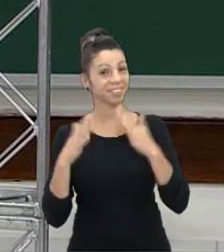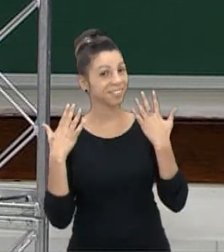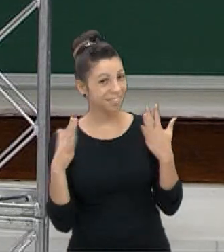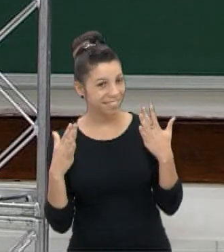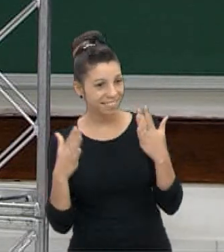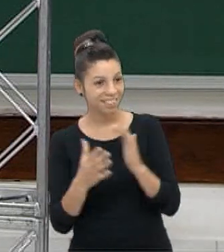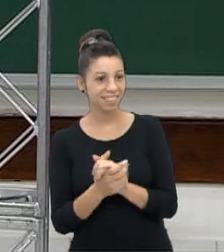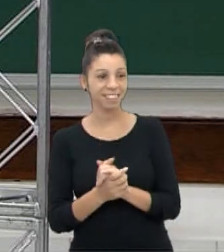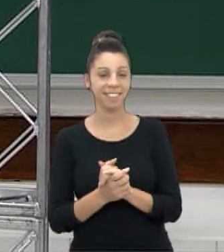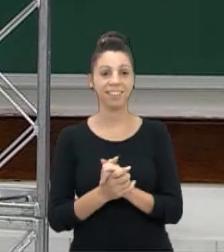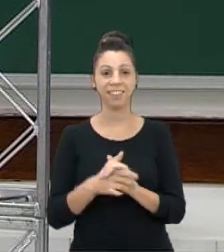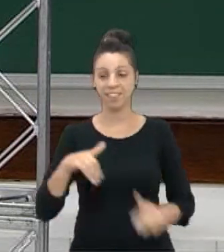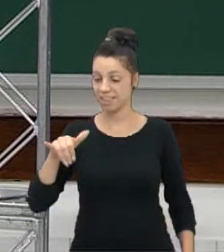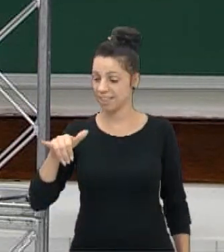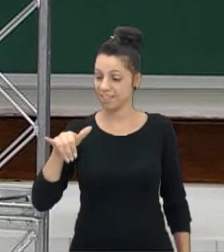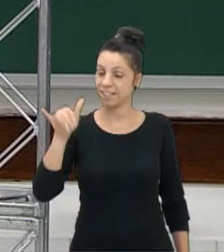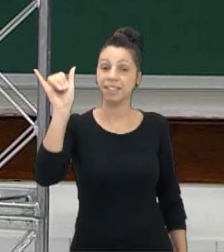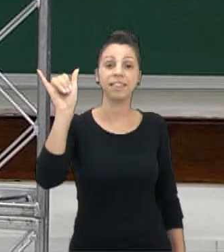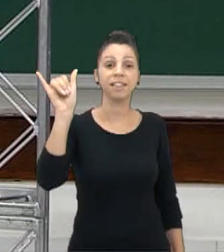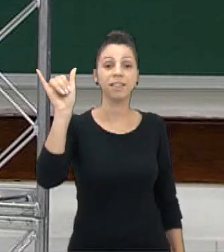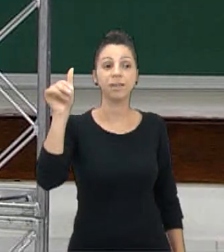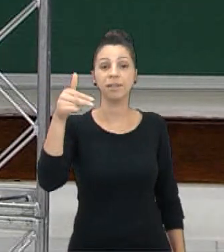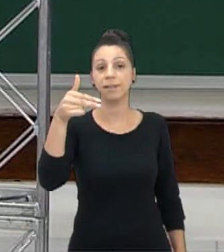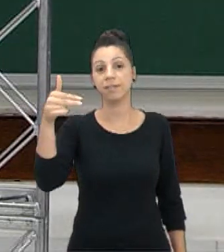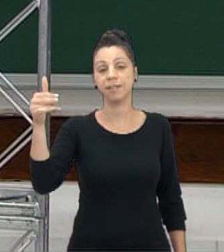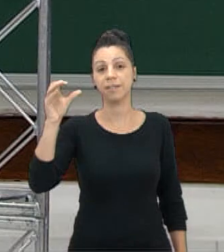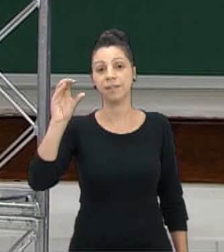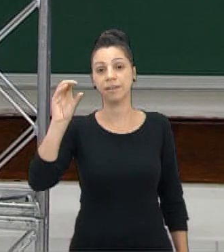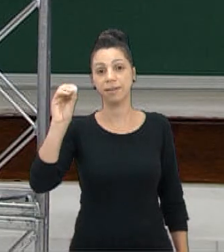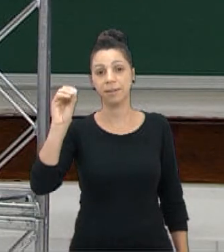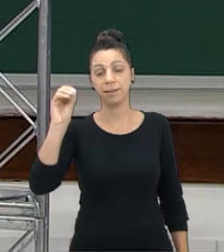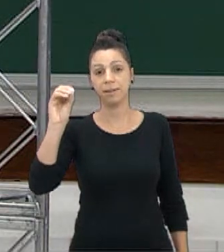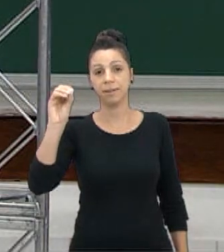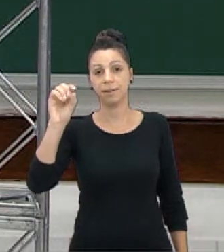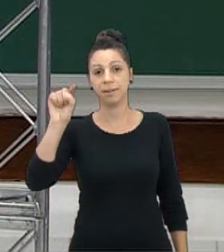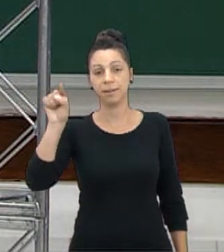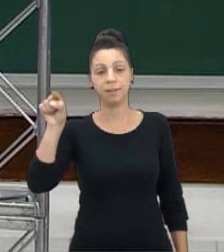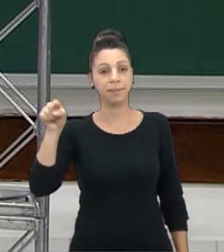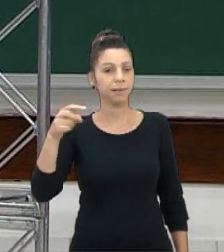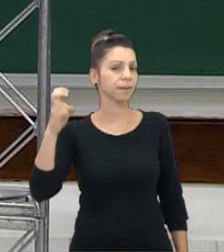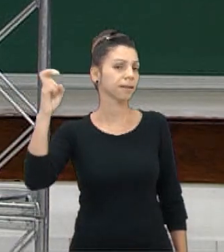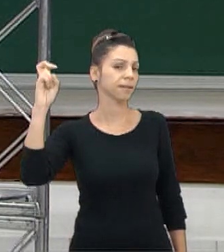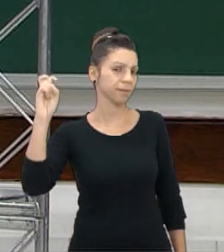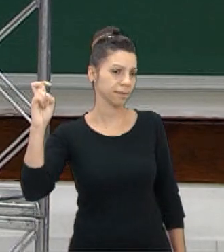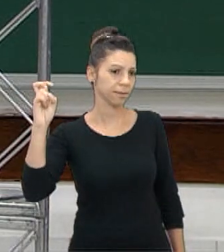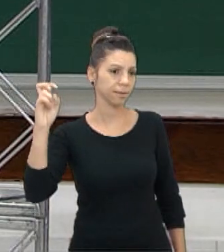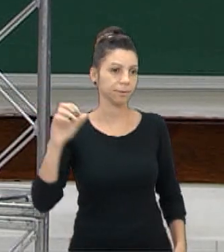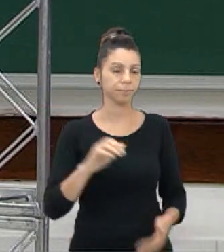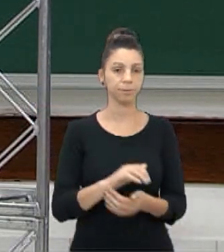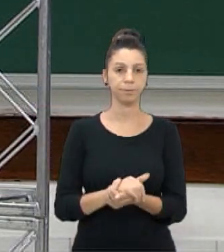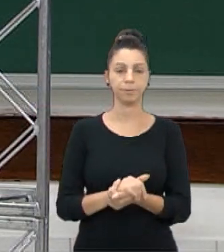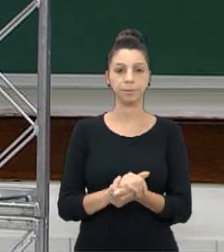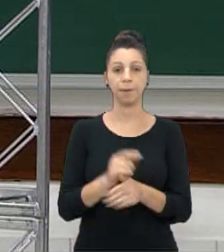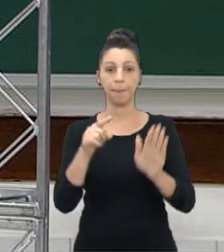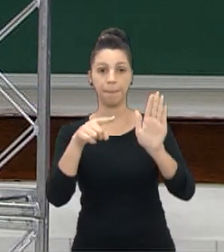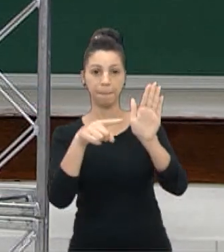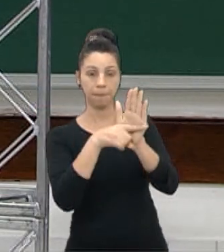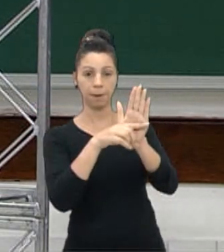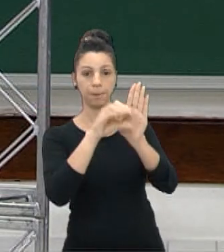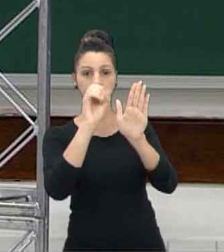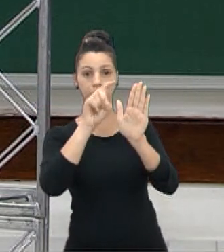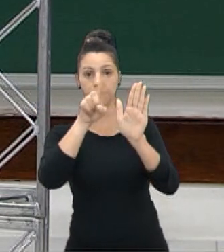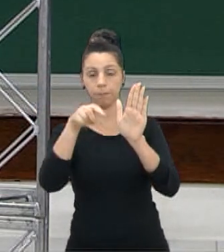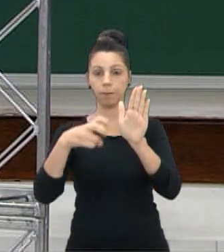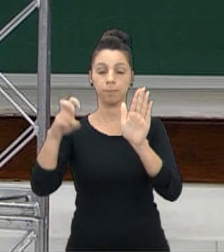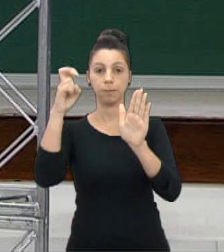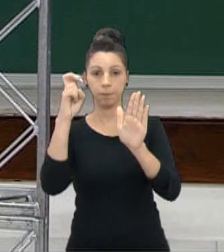sim, o valor de y é menos meio. Ok, menos 0,5. Agora